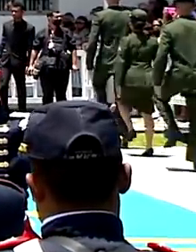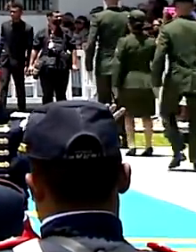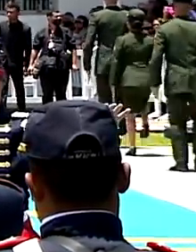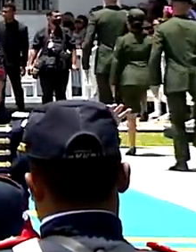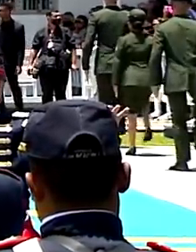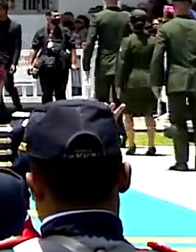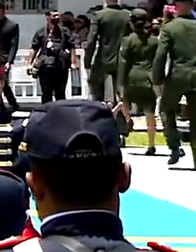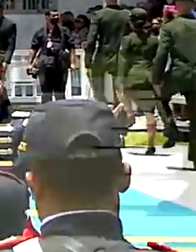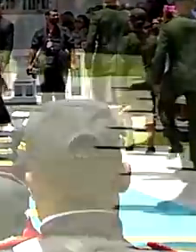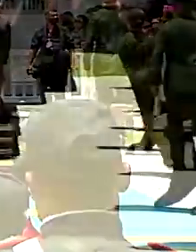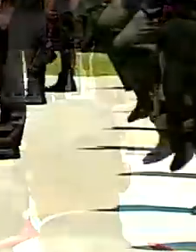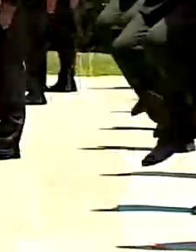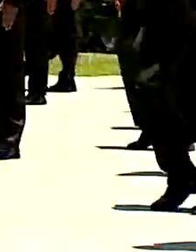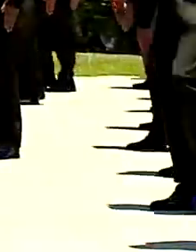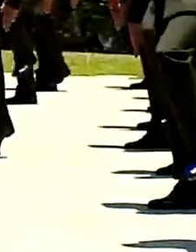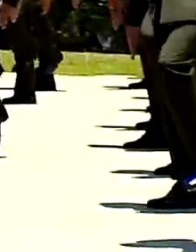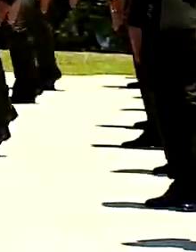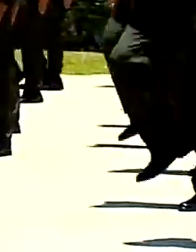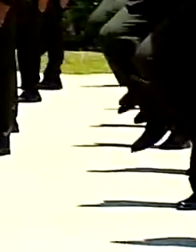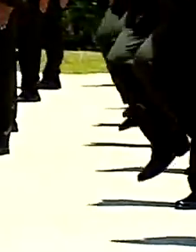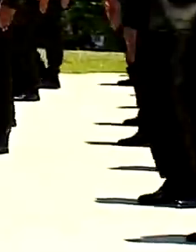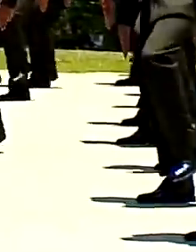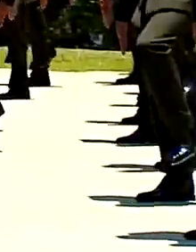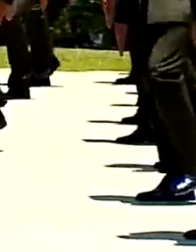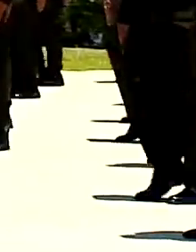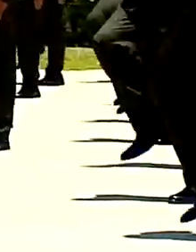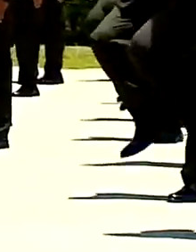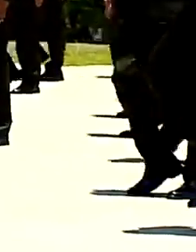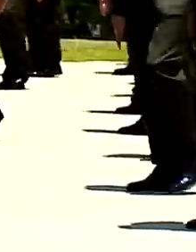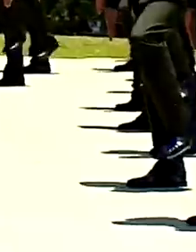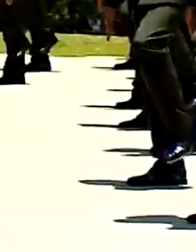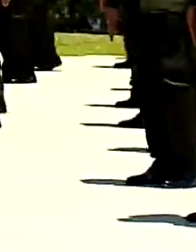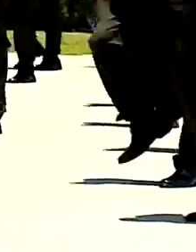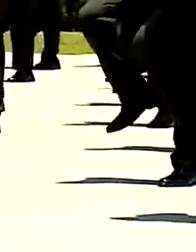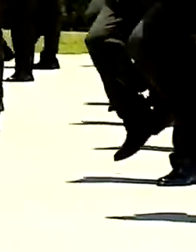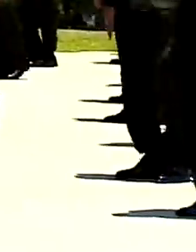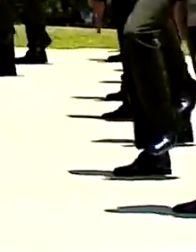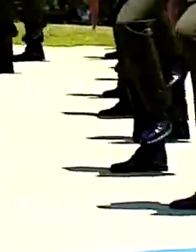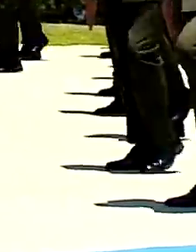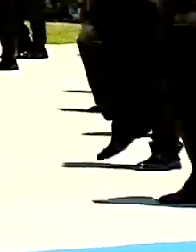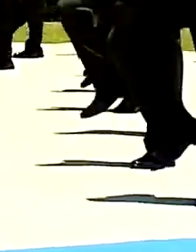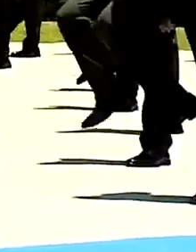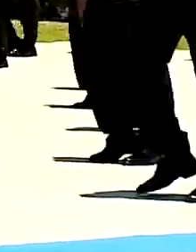E aí E aí